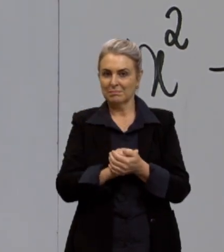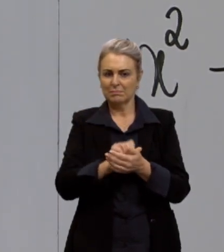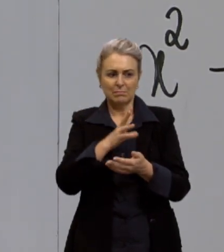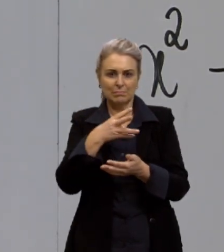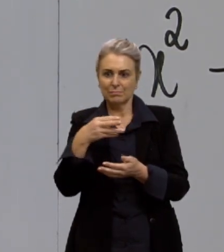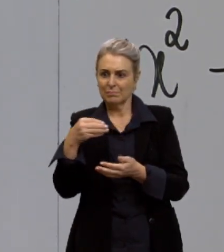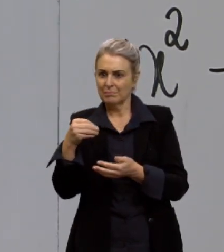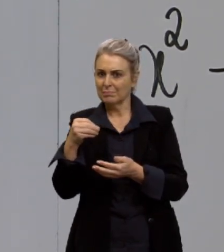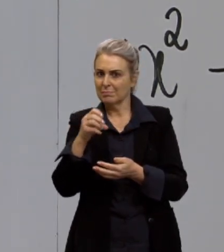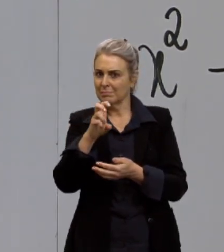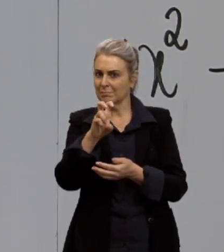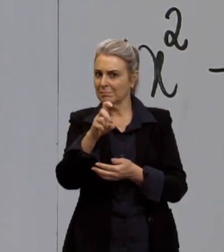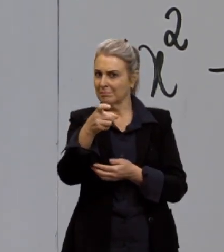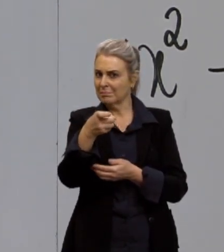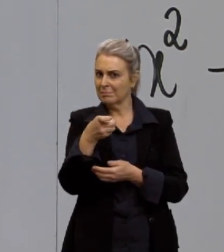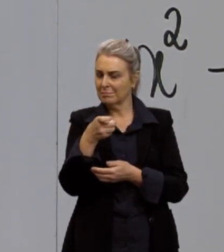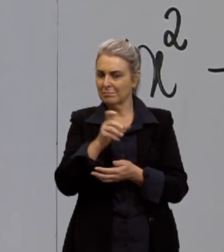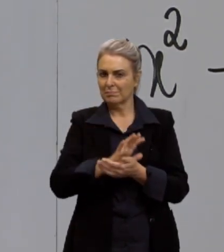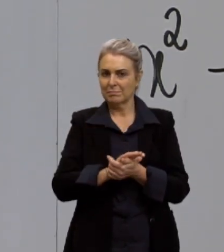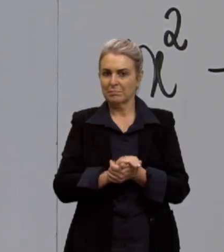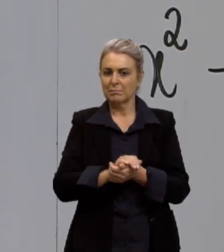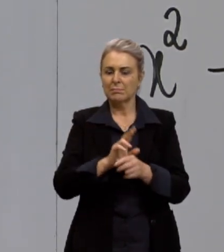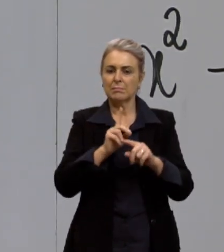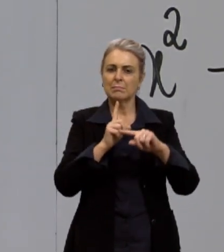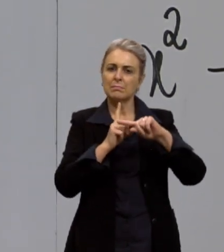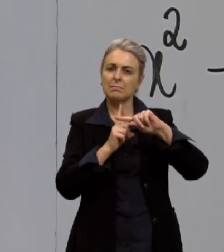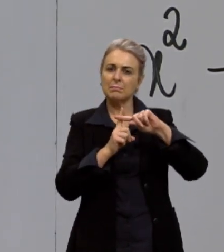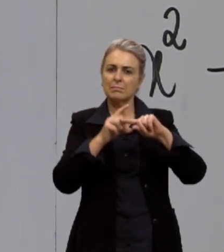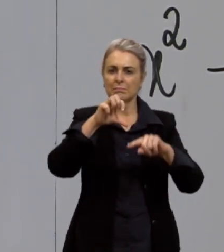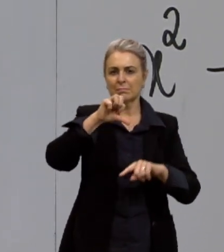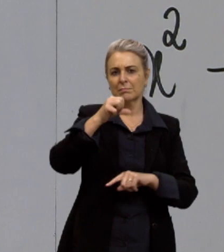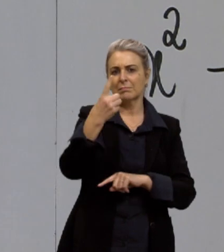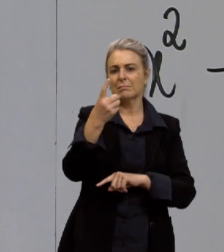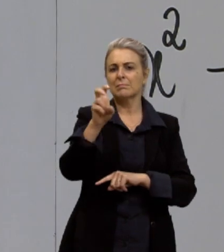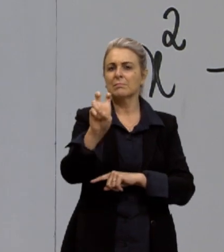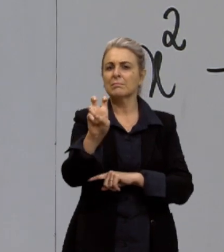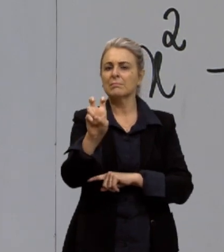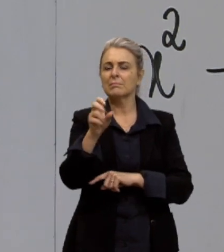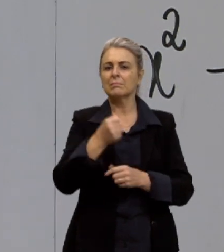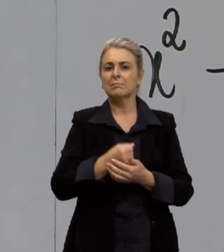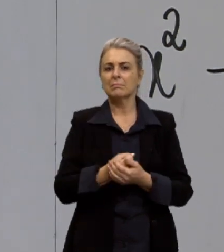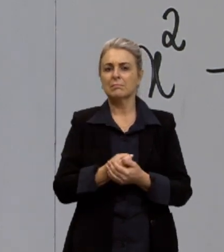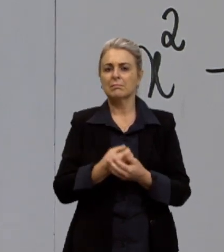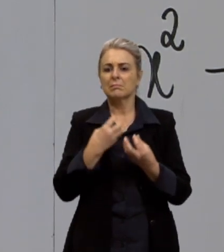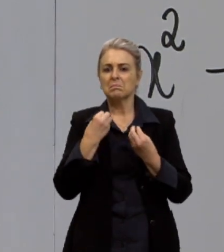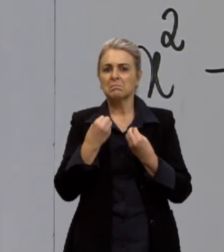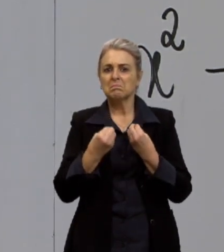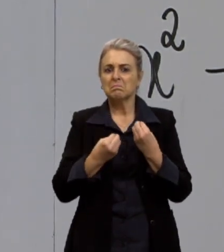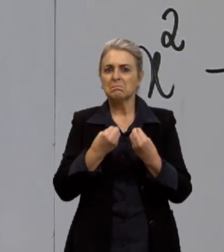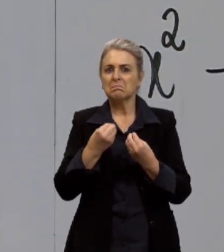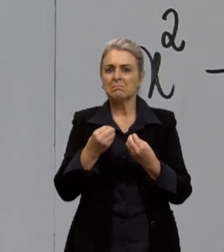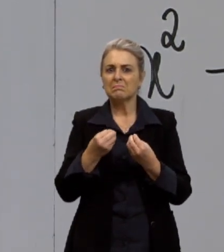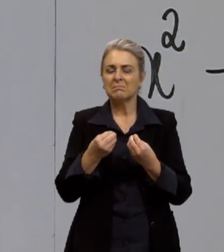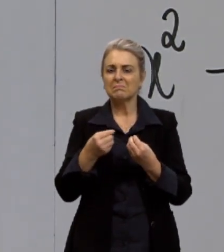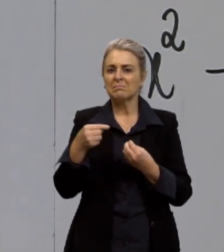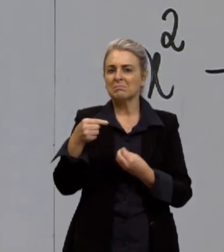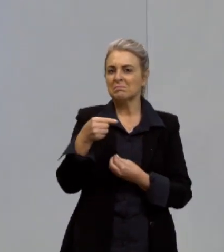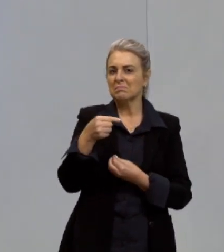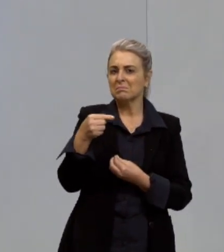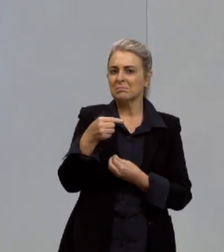aqui. Mais 915. Como é que eu sumo com ele daqui? diminuindo